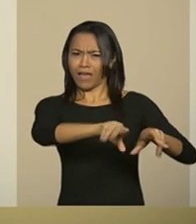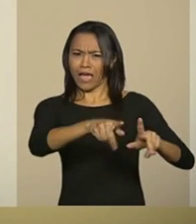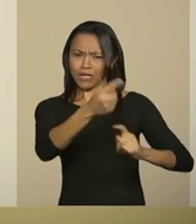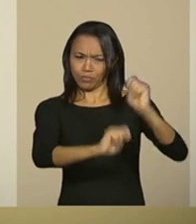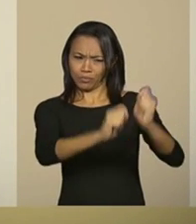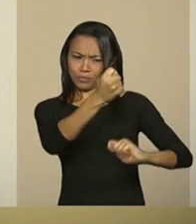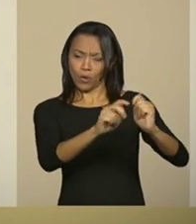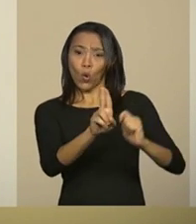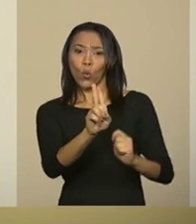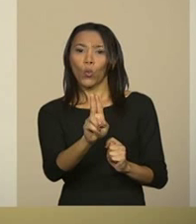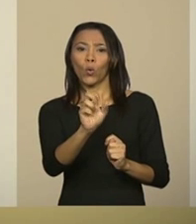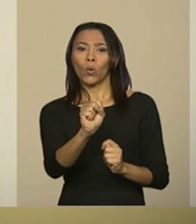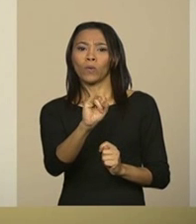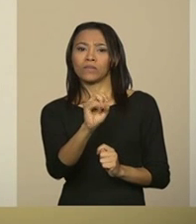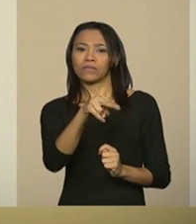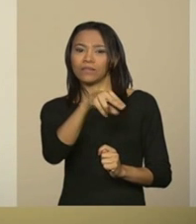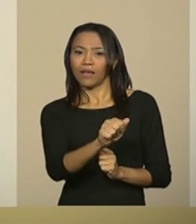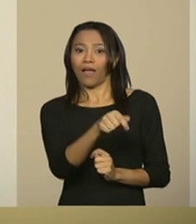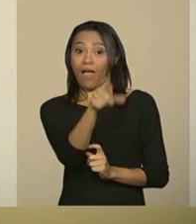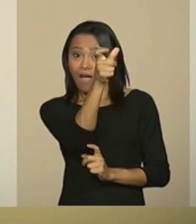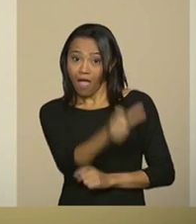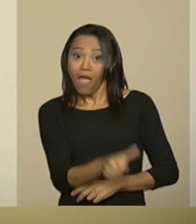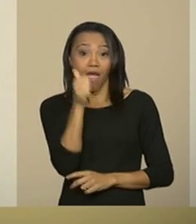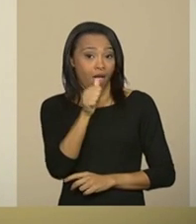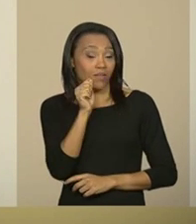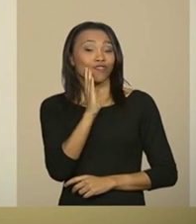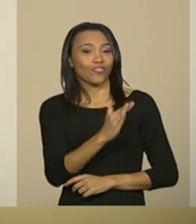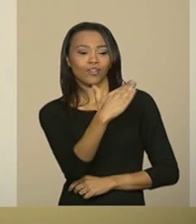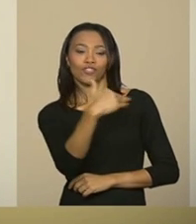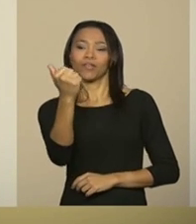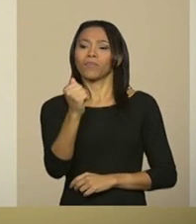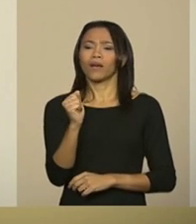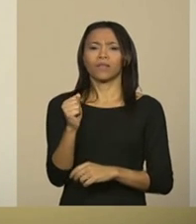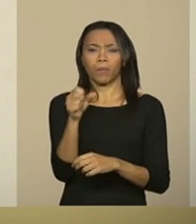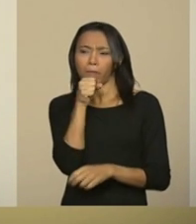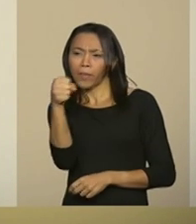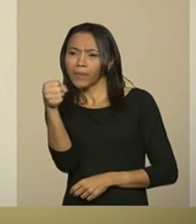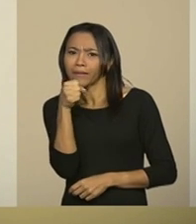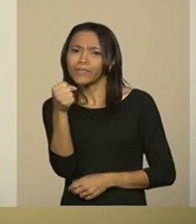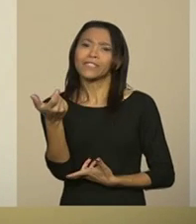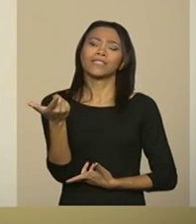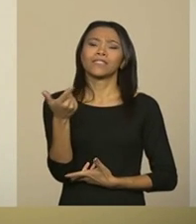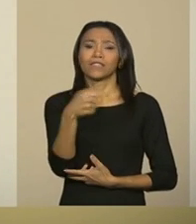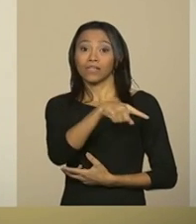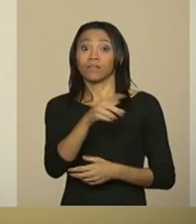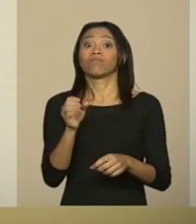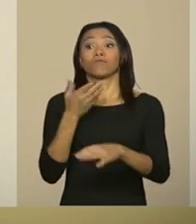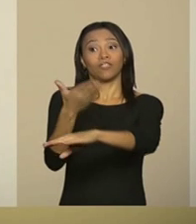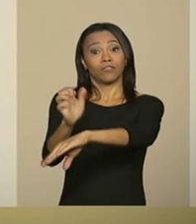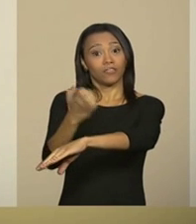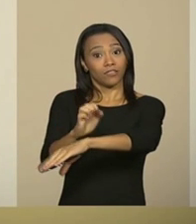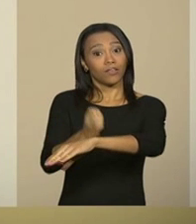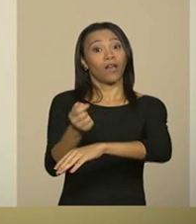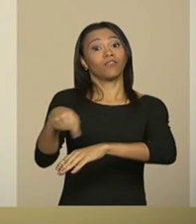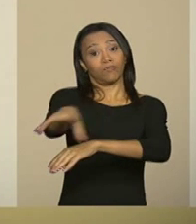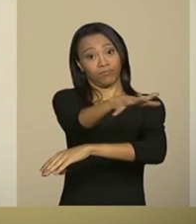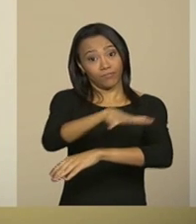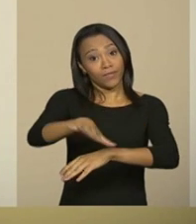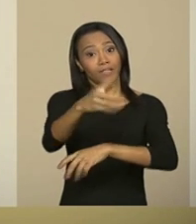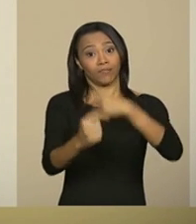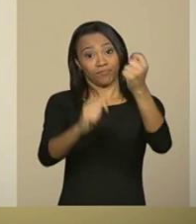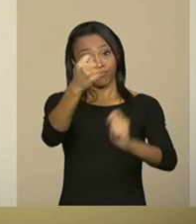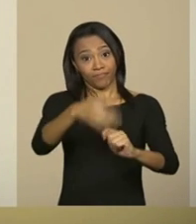e olha que legal luciano a fernanda já está sendo chamada para fazer uma entrevista de estágio nessas usinas para